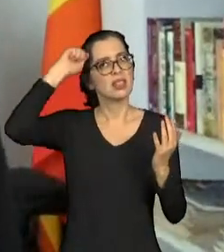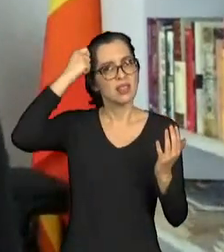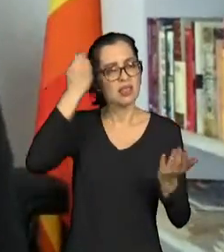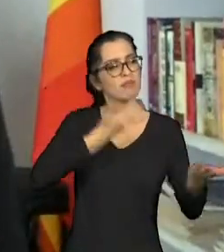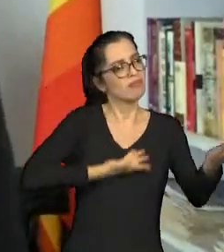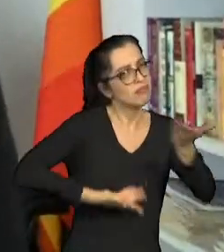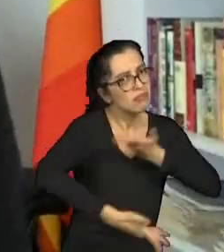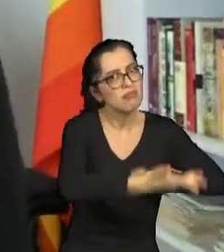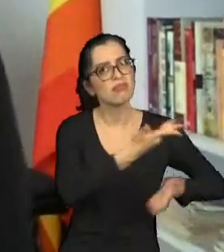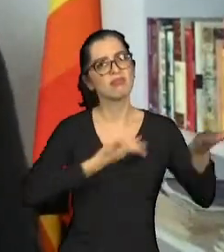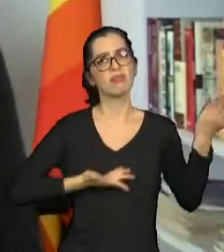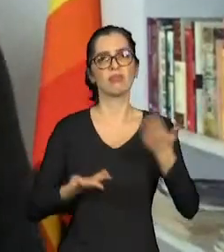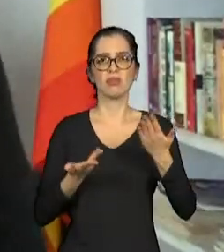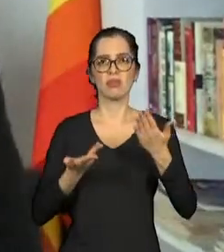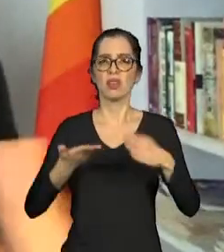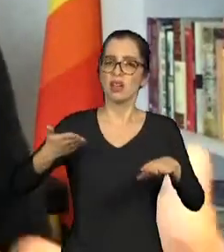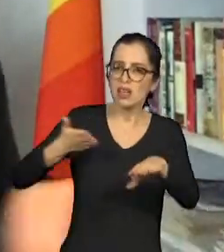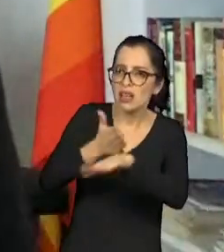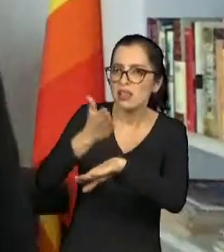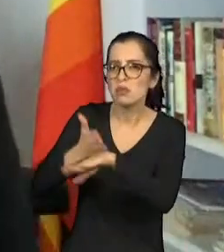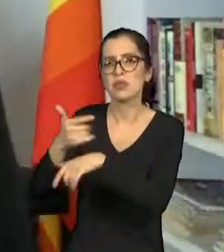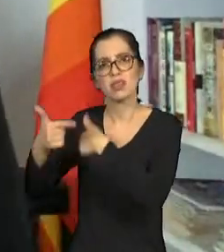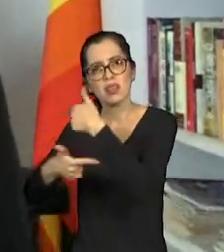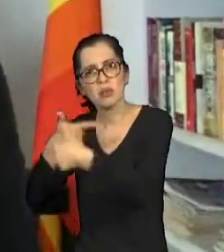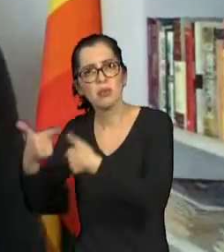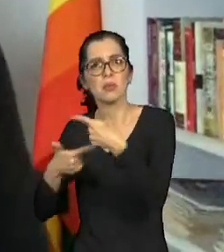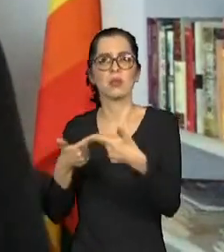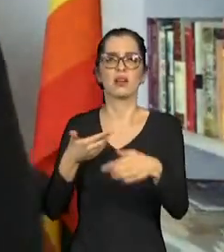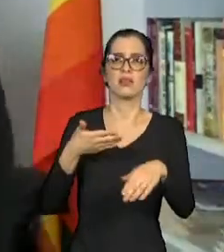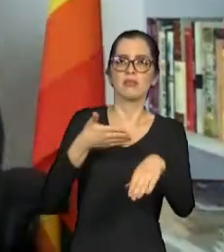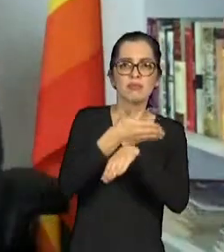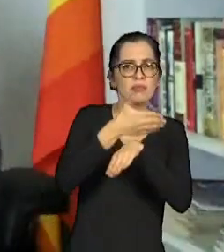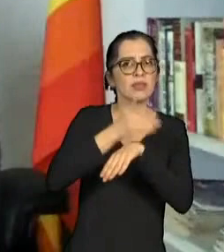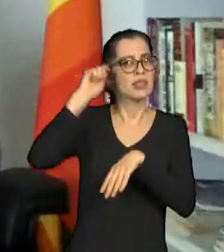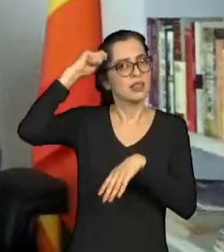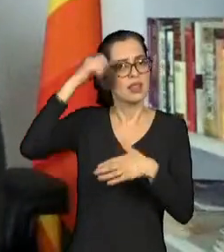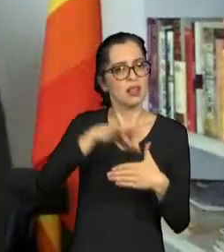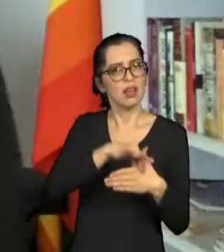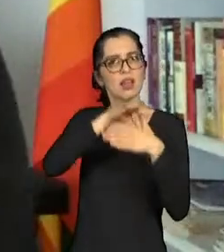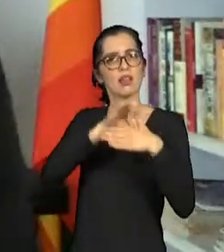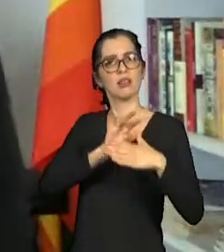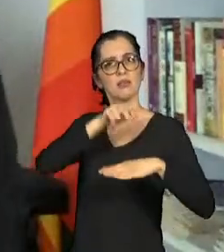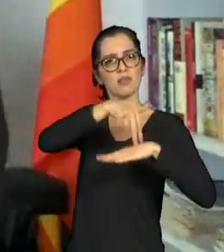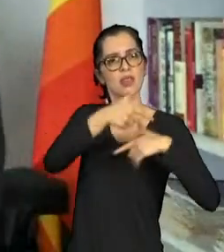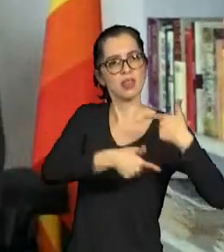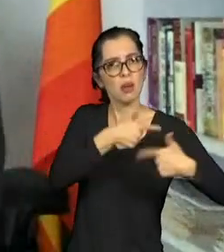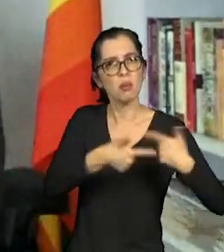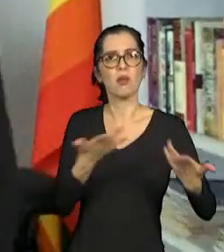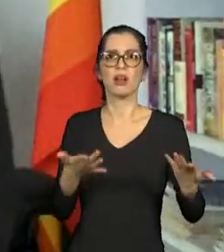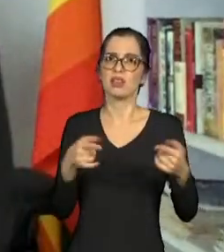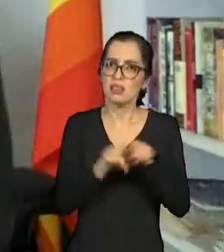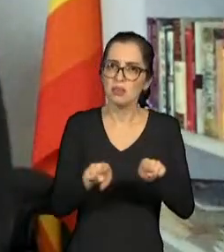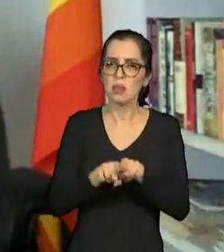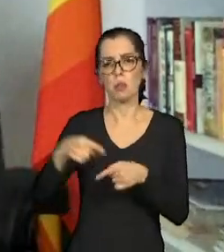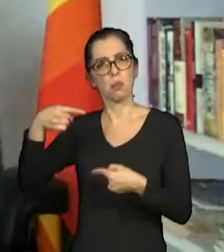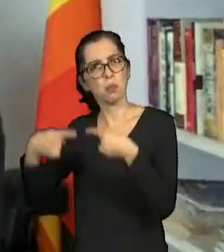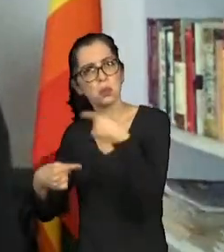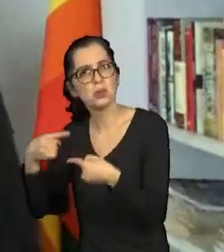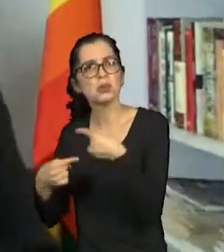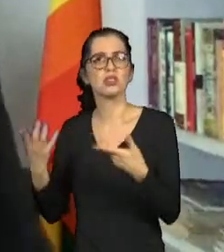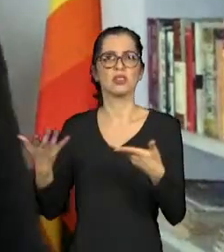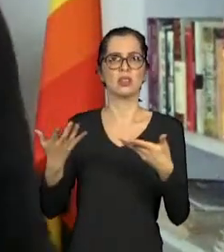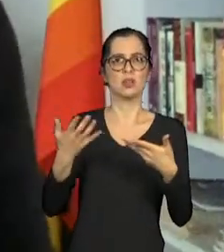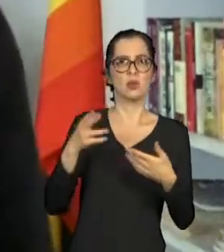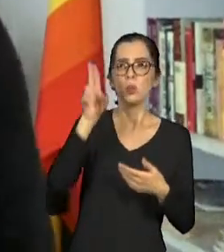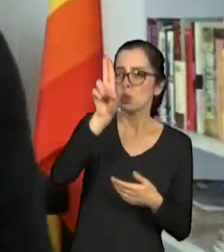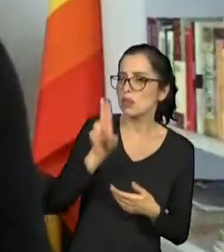melhor qualificados no mundo do trabalho, na política institucional, nas universidades, na pós-graduação. E, do